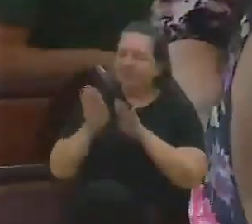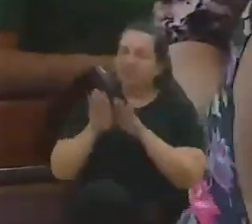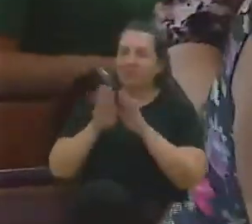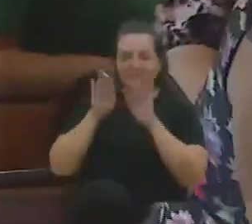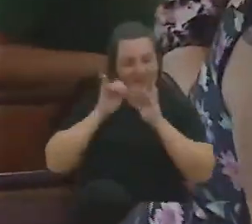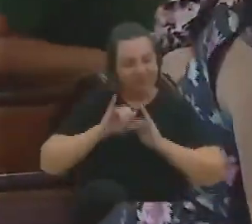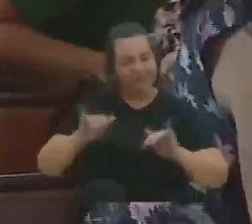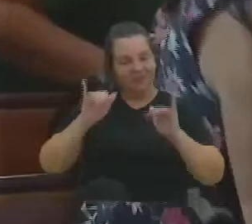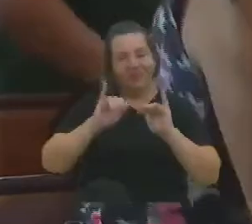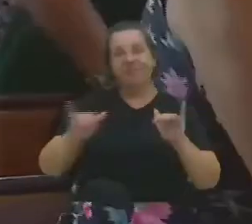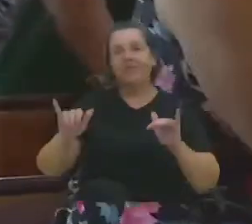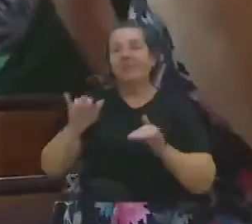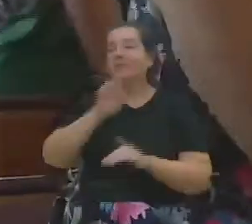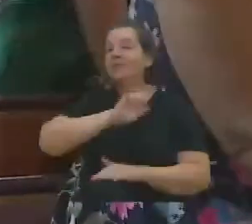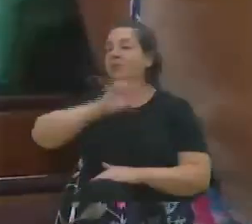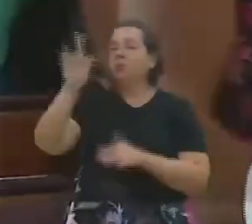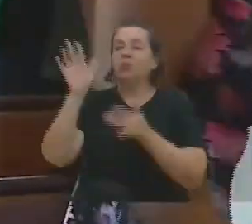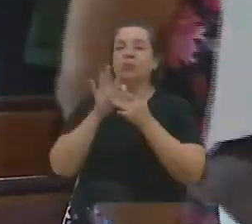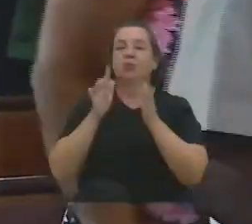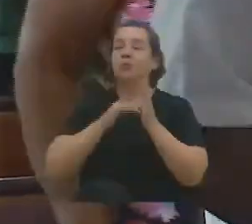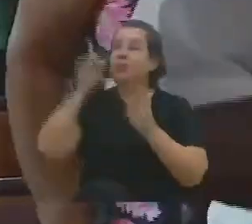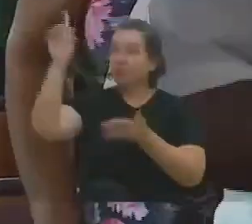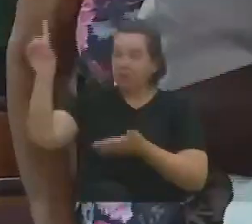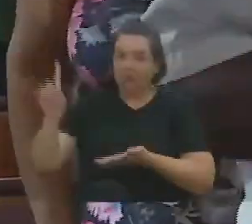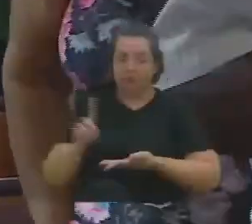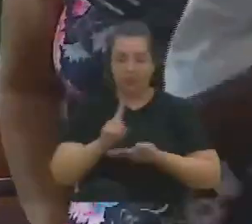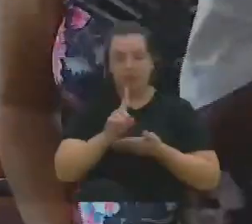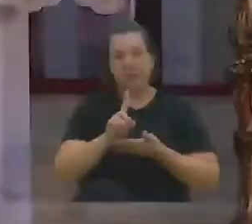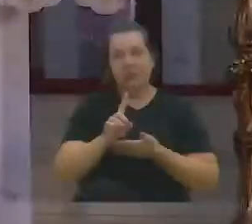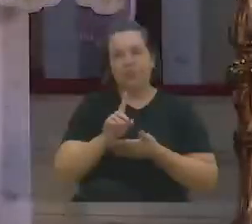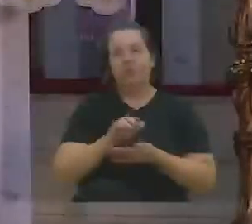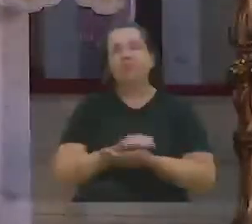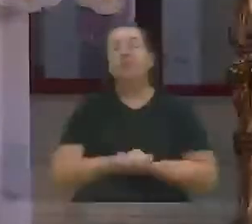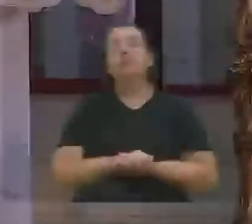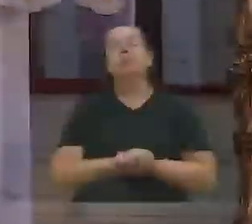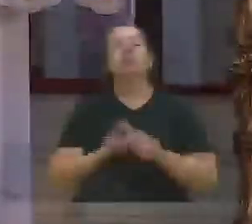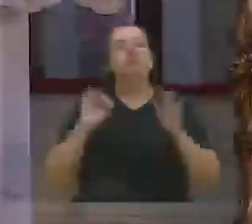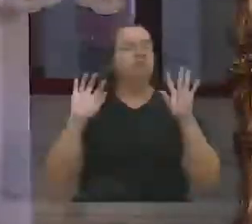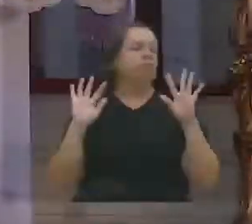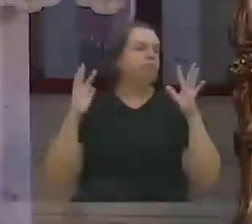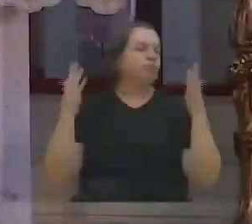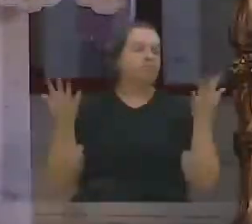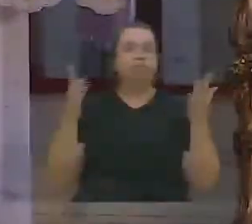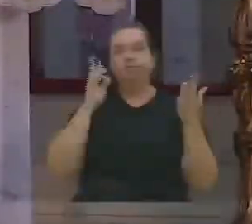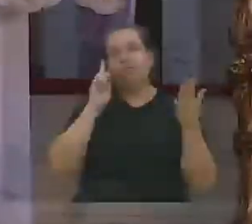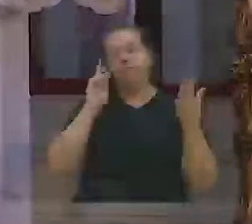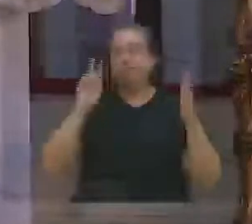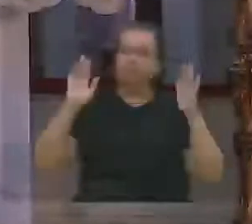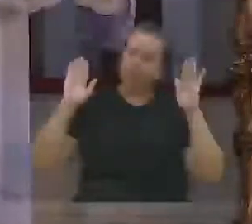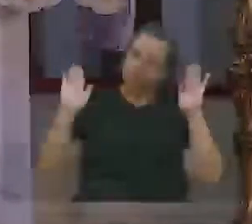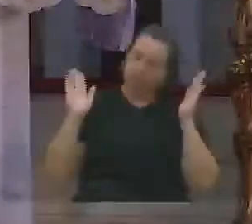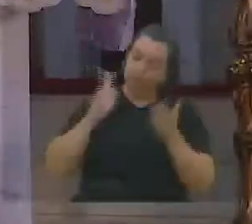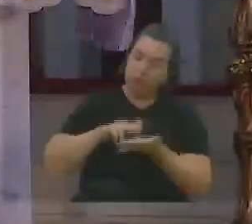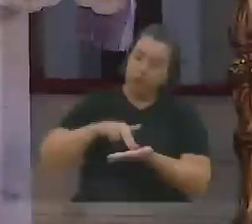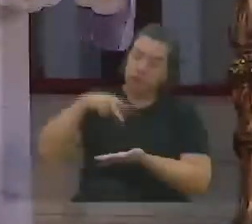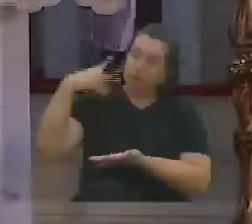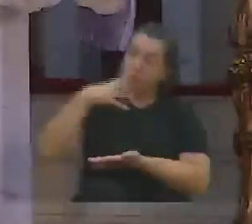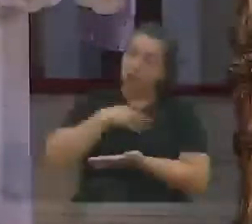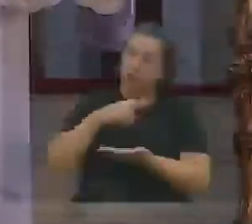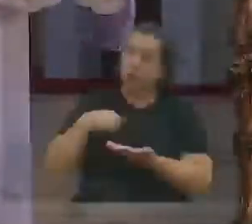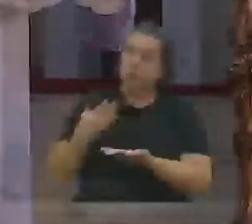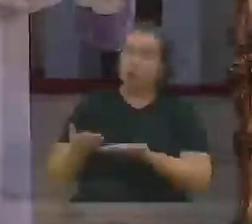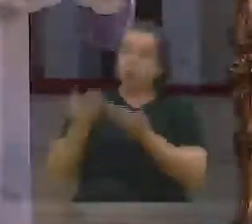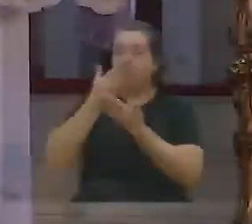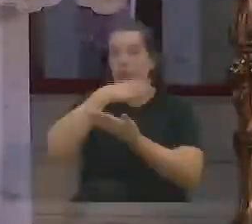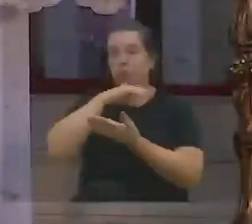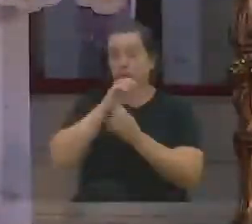vossa ressurreição. Vinde, Senhor Jesus. Celebrando, pois, a memória da morte e ressurreição do